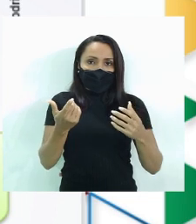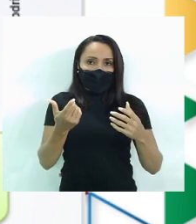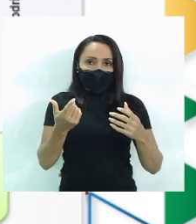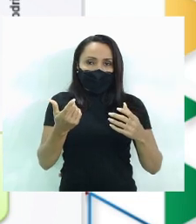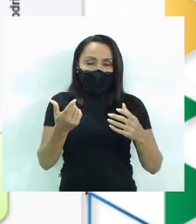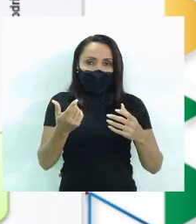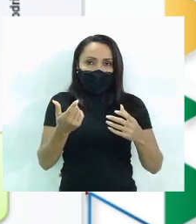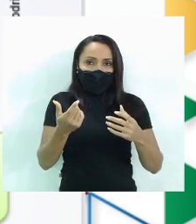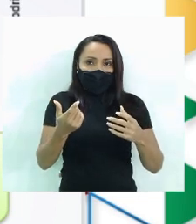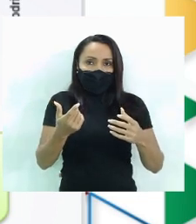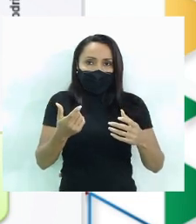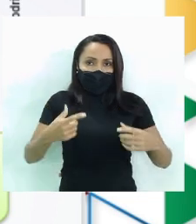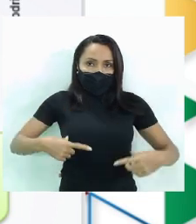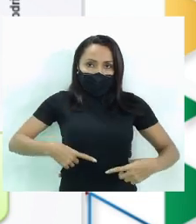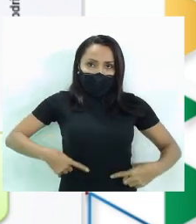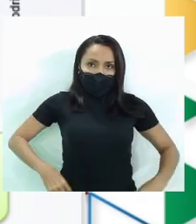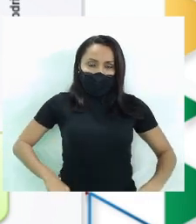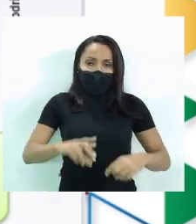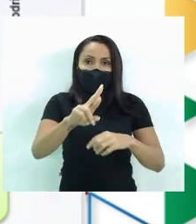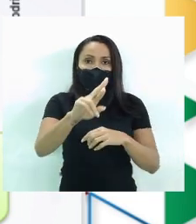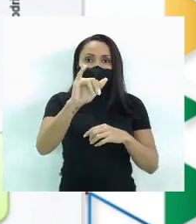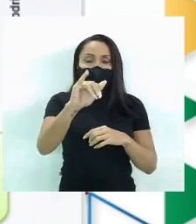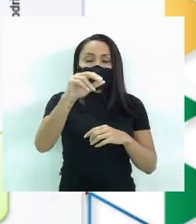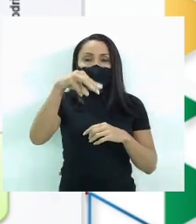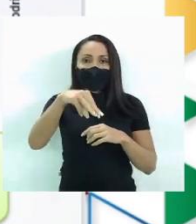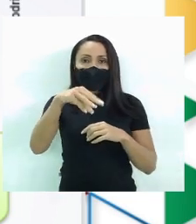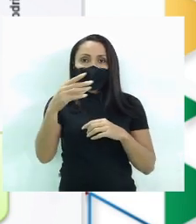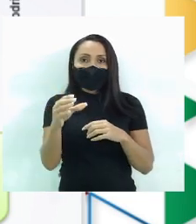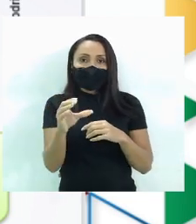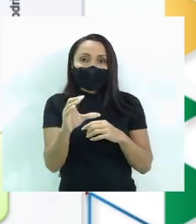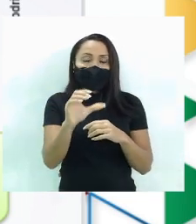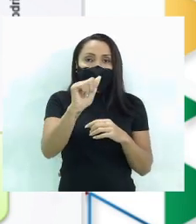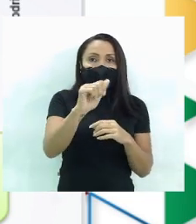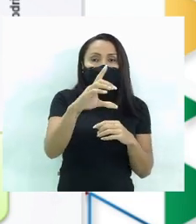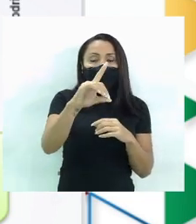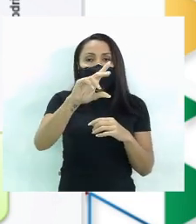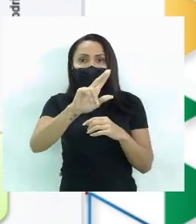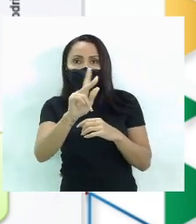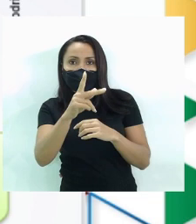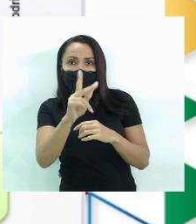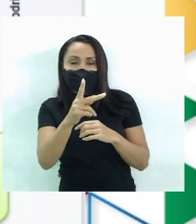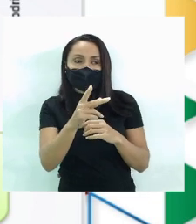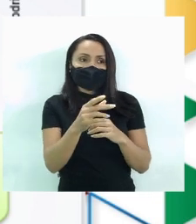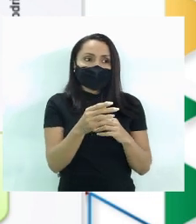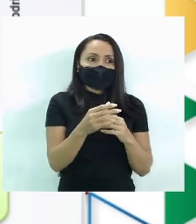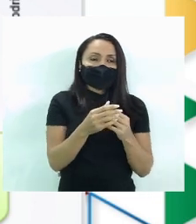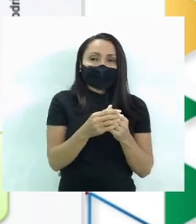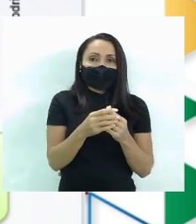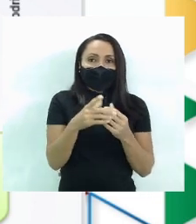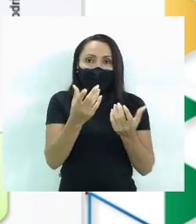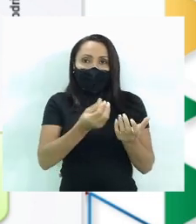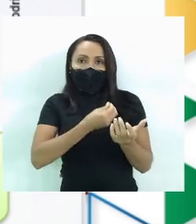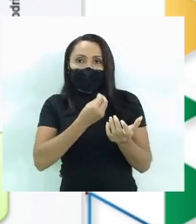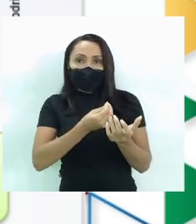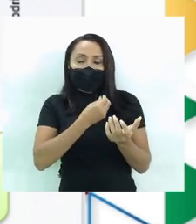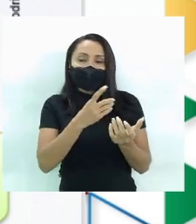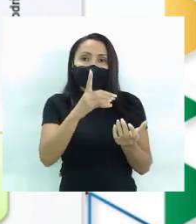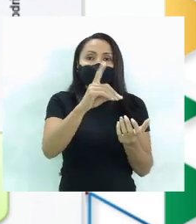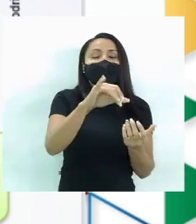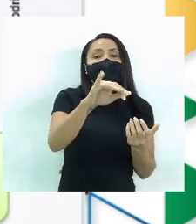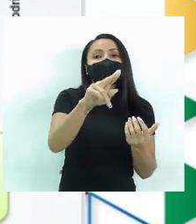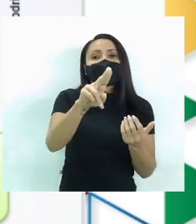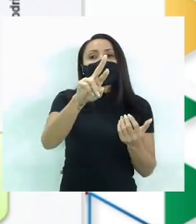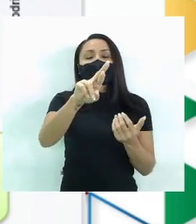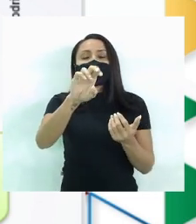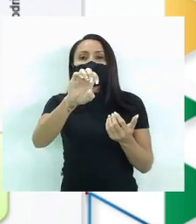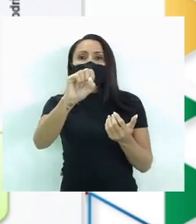a neurohipófise, que é ligada nos rins, o ADH, que é a vasopressina, tá certo? E existe o que? A diurese, que é